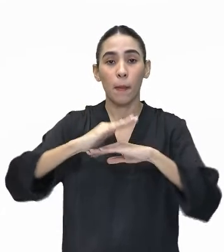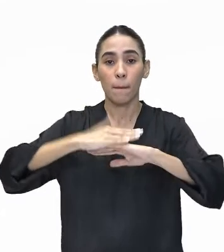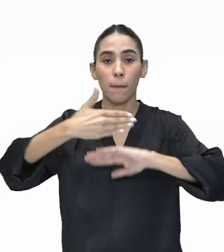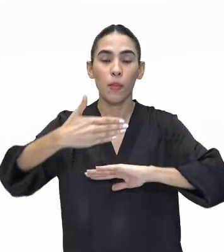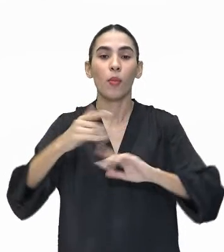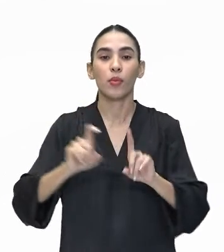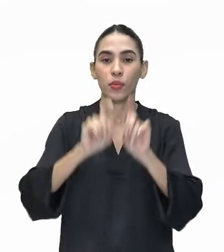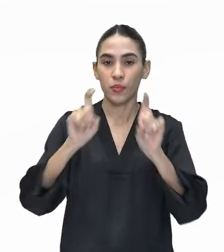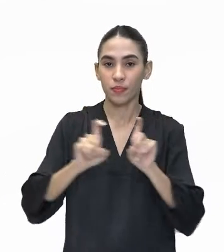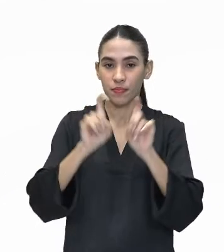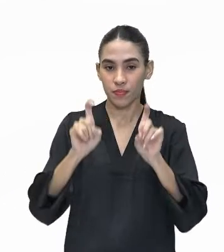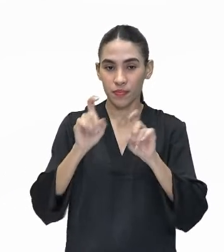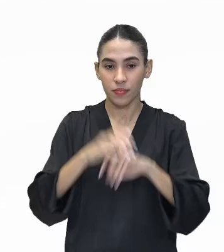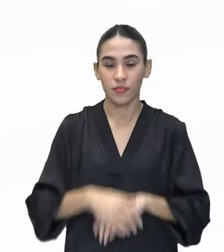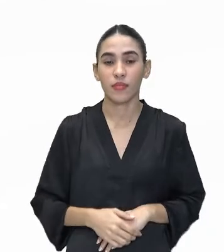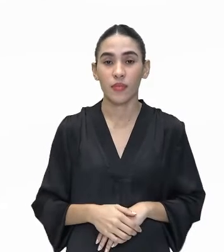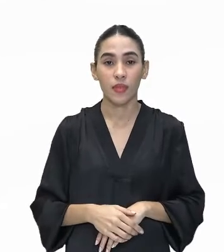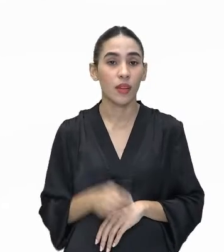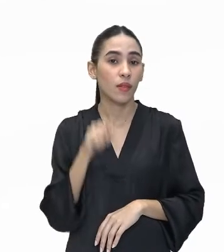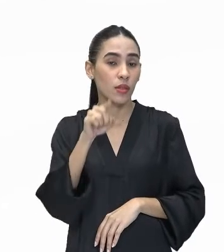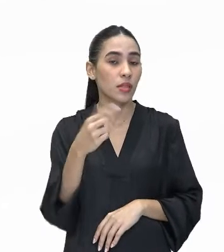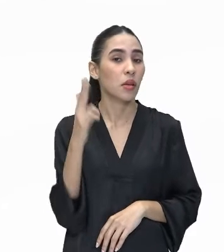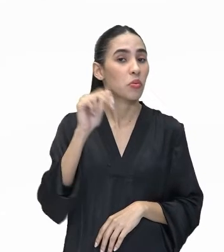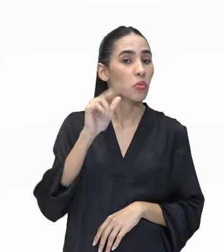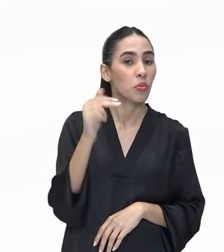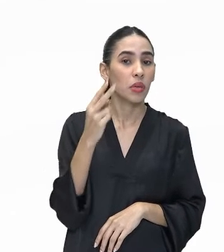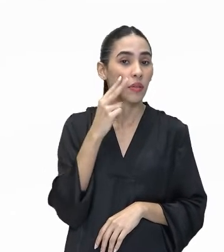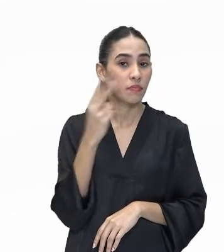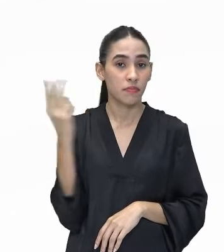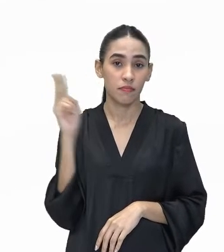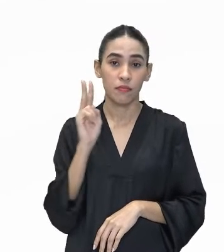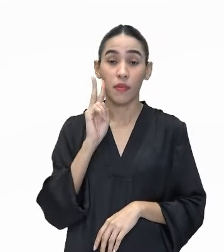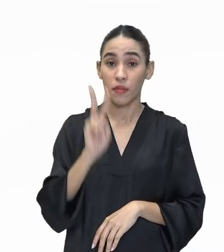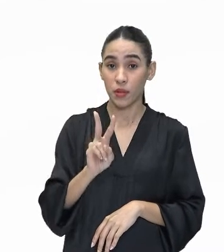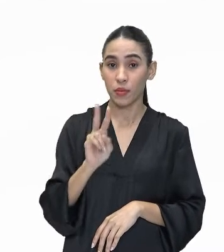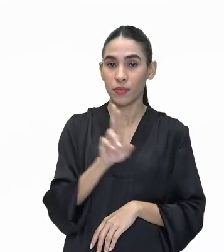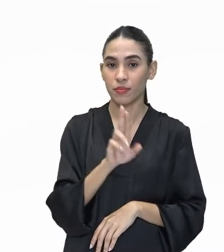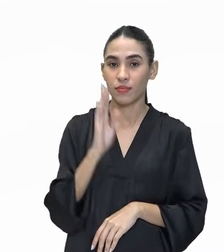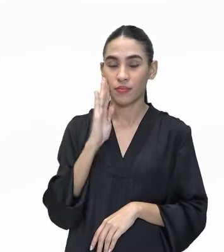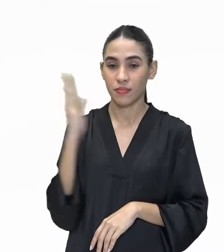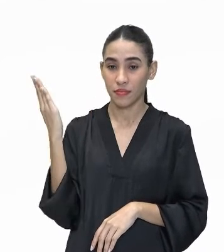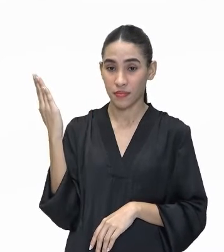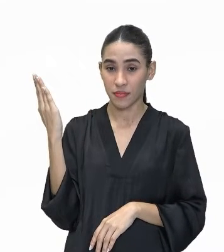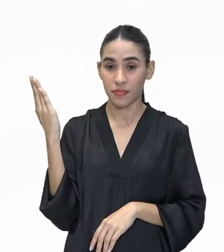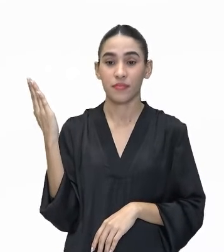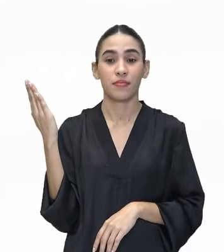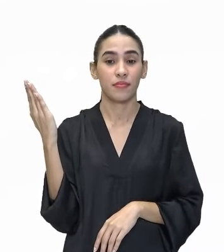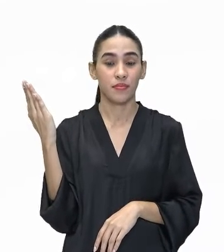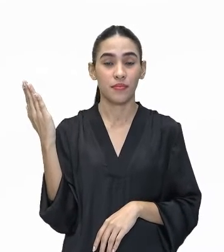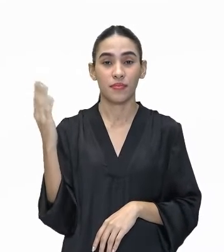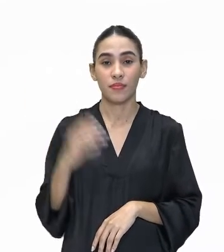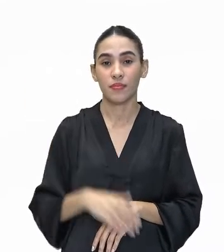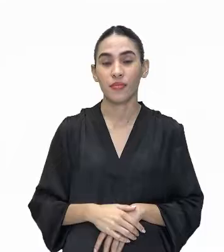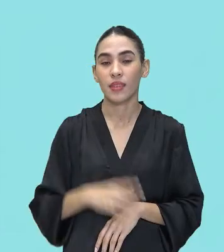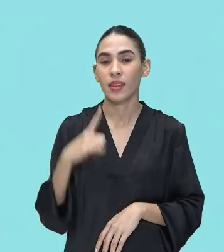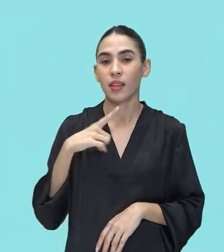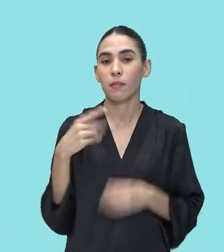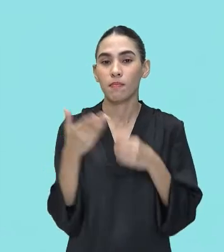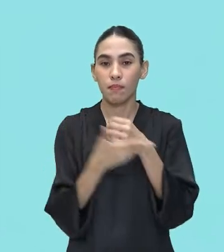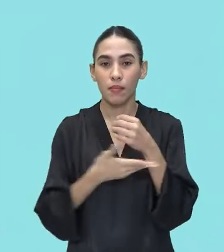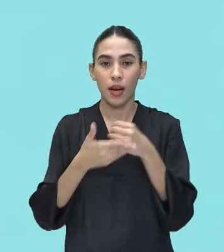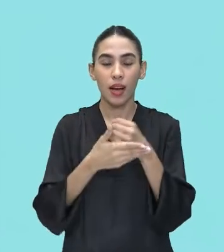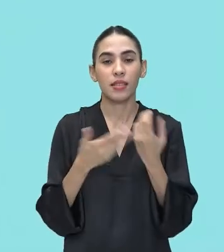digitalmente. E para você que nunca assistiu Toy Story, ele é baseado na história de